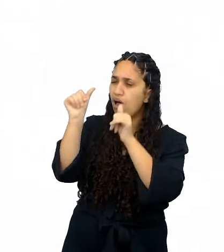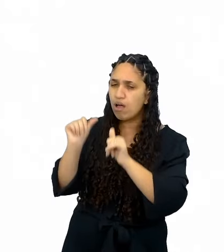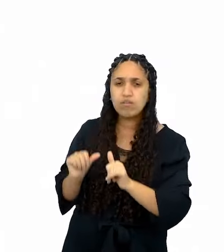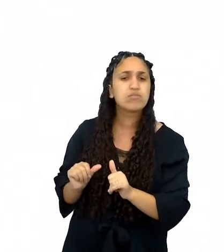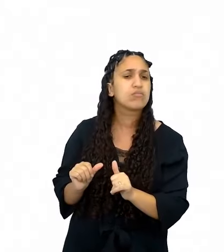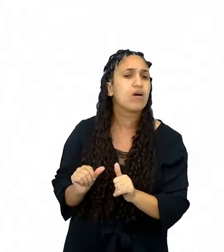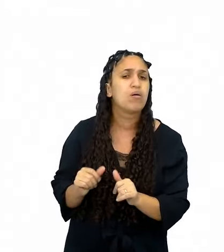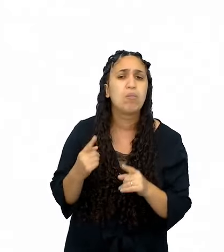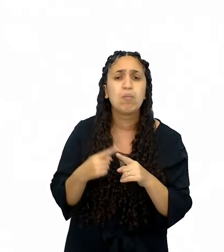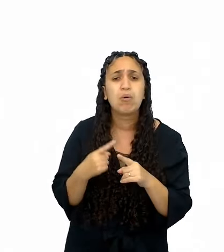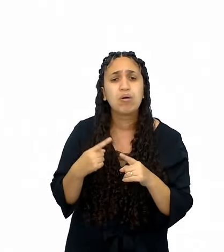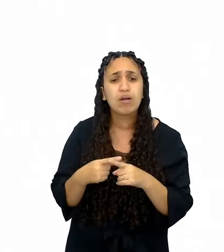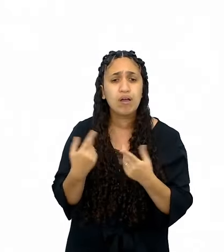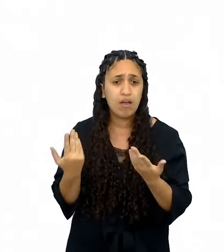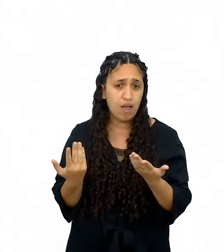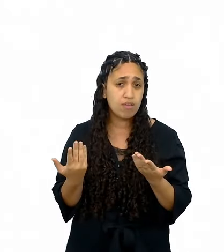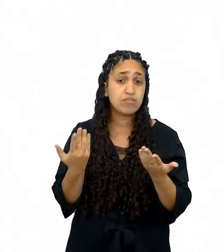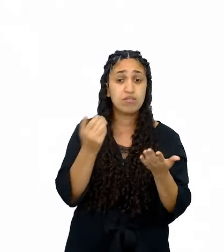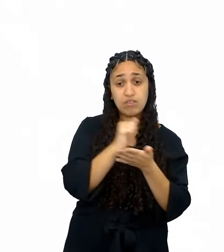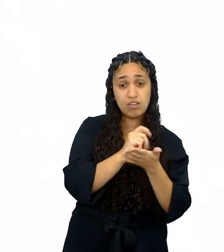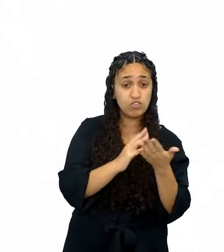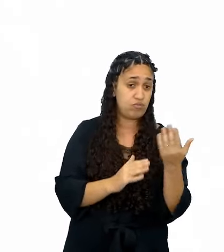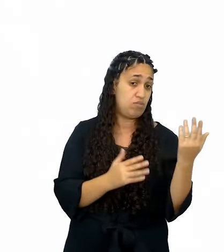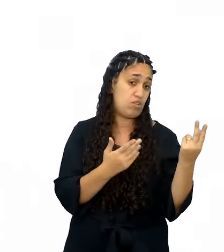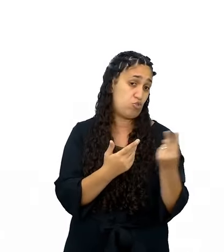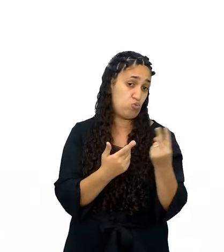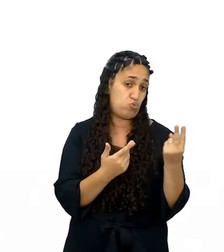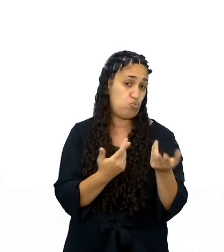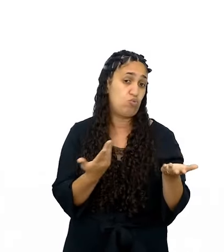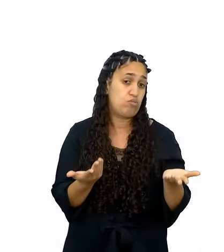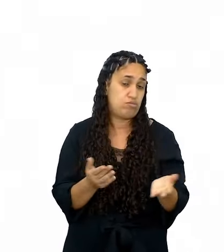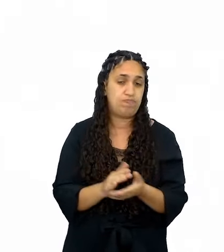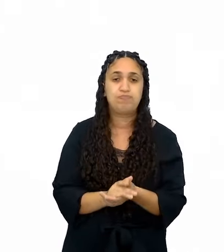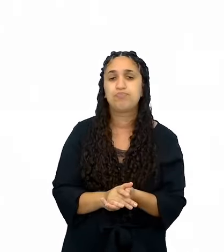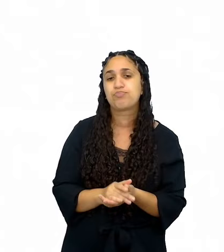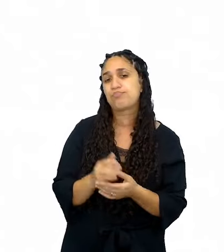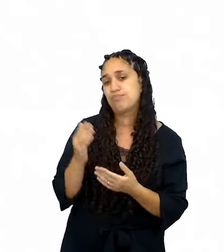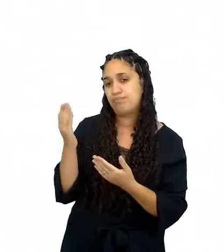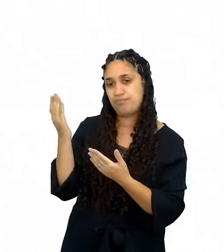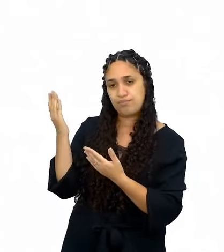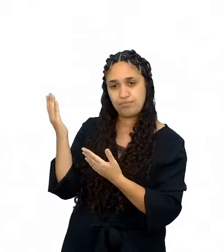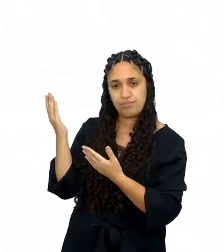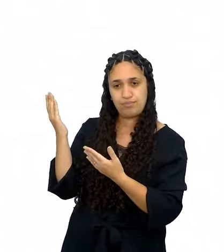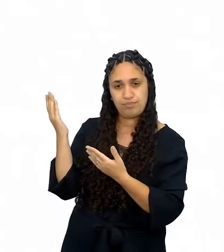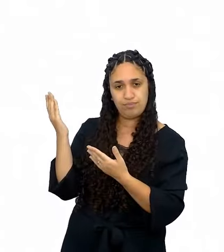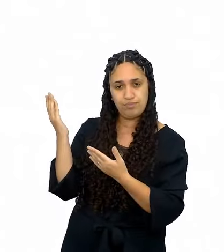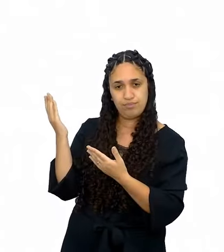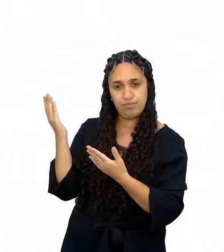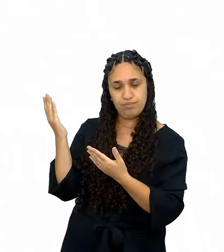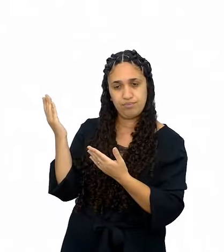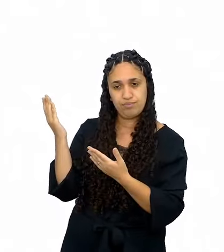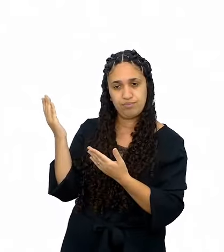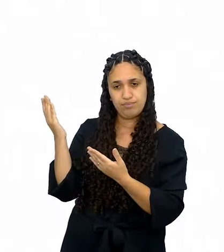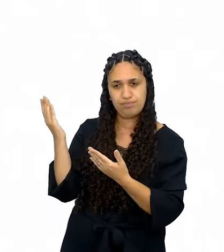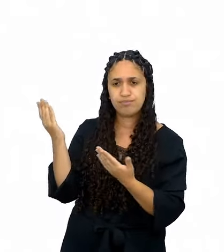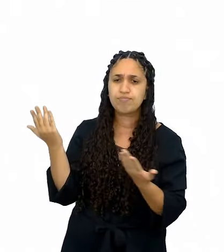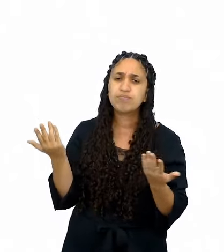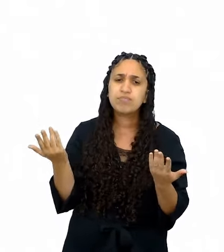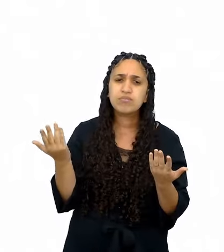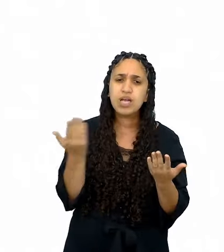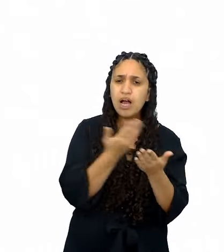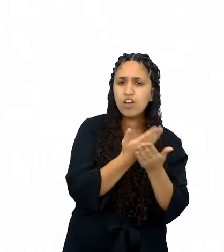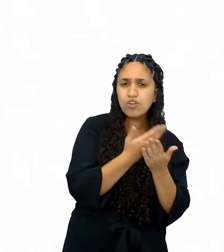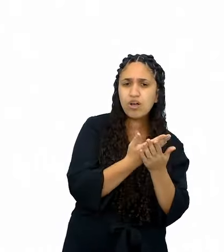Bem, qual será aí a relação entre elas? O que vocês acham? Dê uma pausa aí